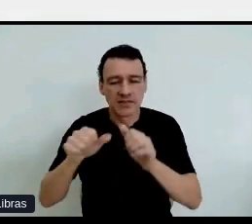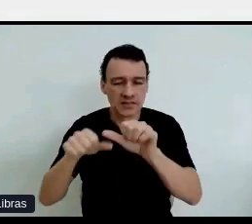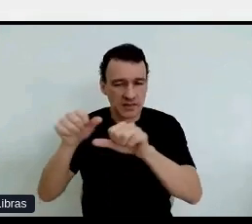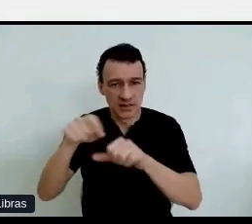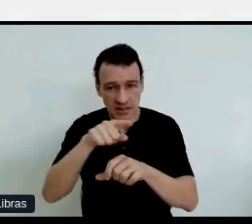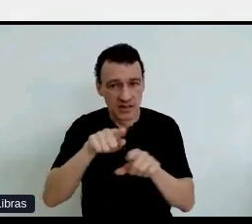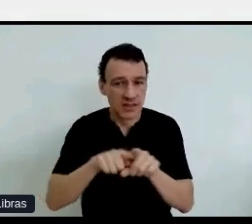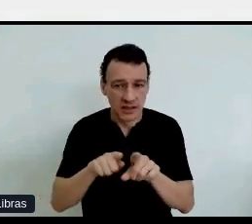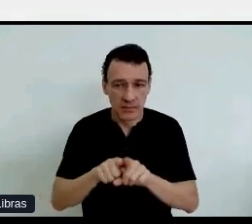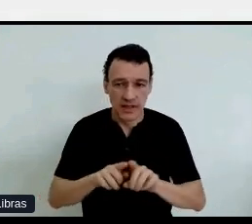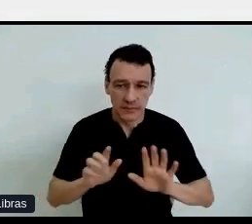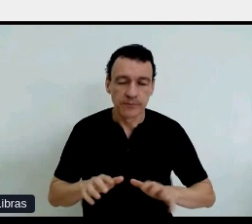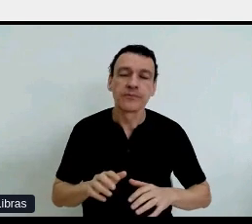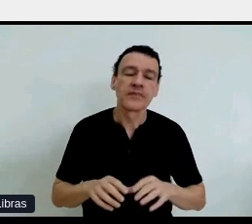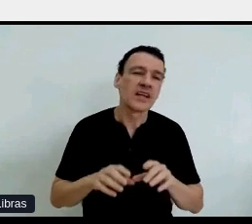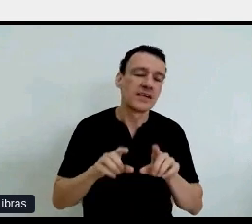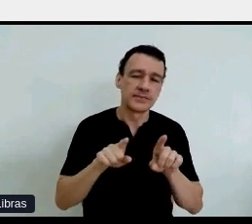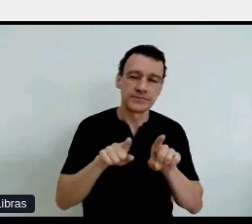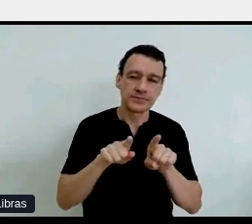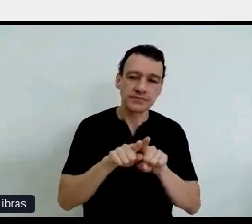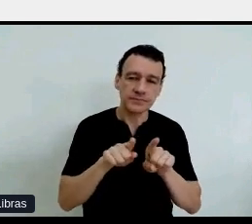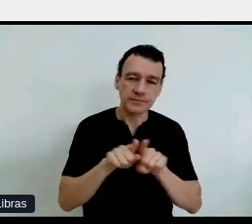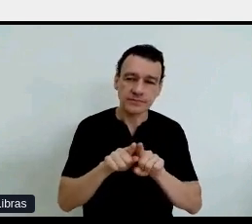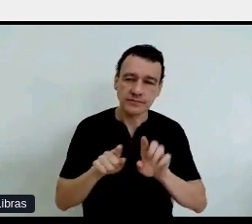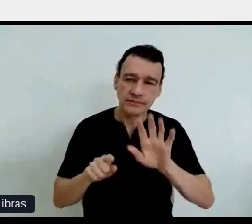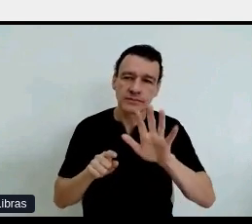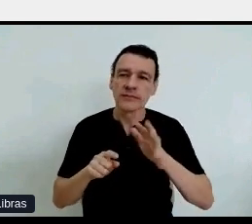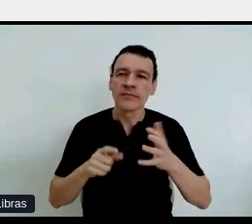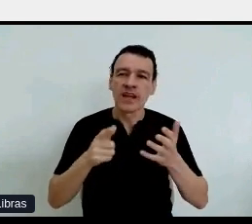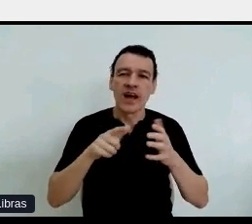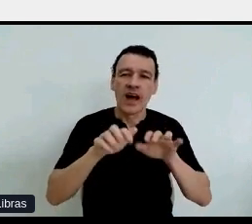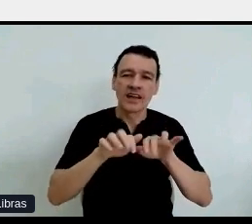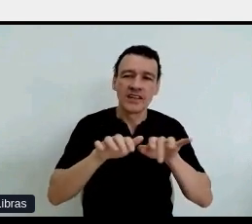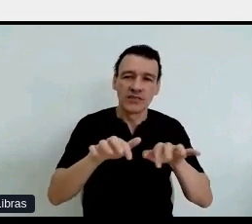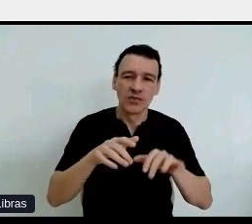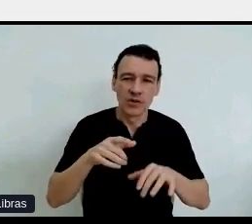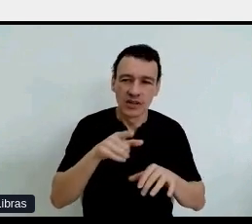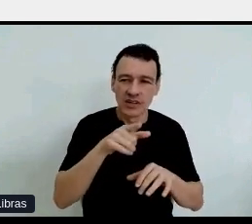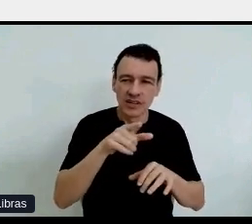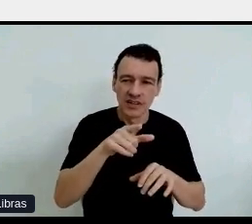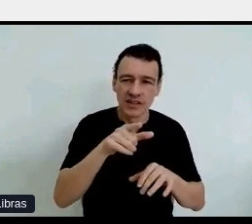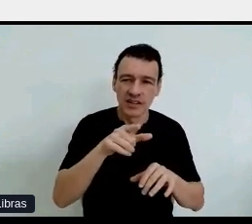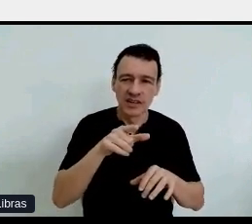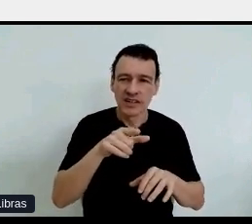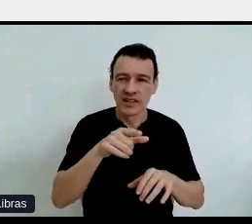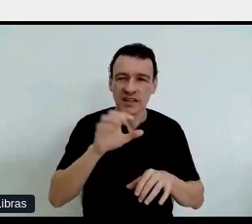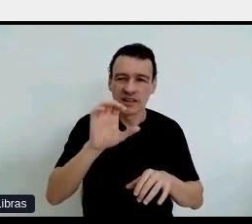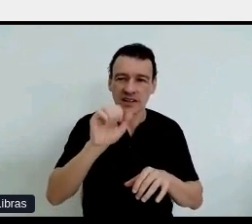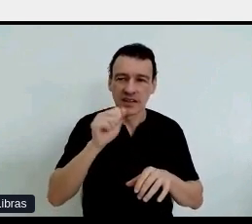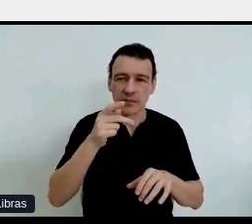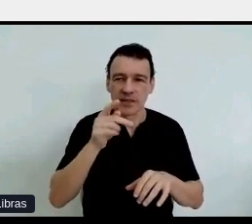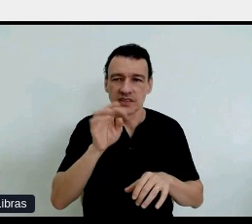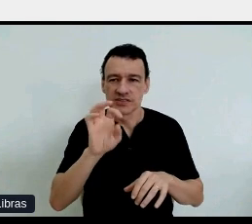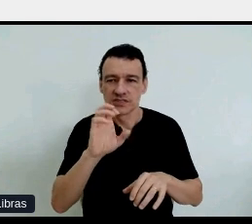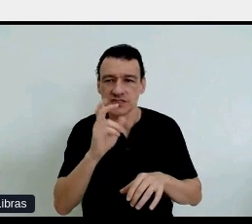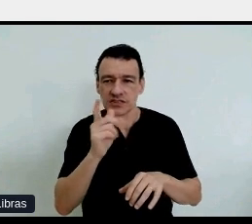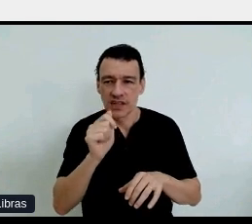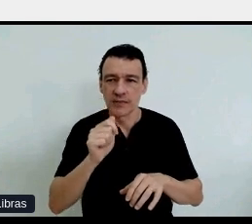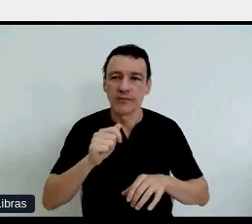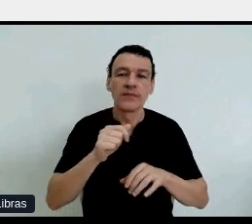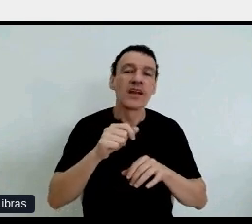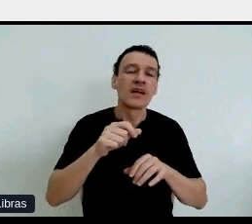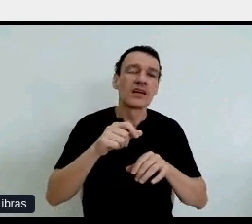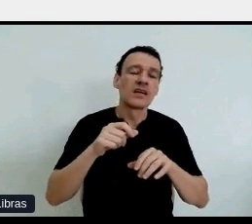de vocês lá no arquivo de, pô, Renatão, acho que isso aqui não tá legal, ou então isso poderia ser de uma outra